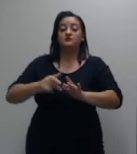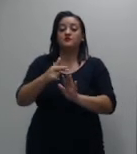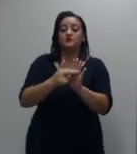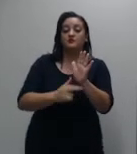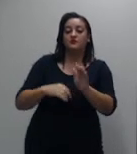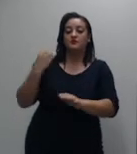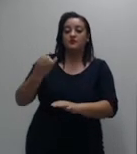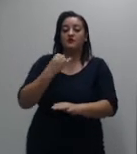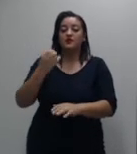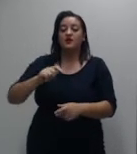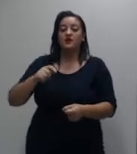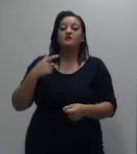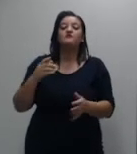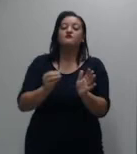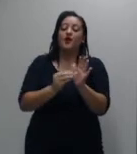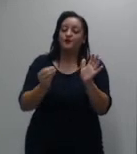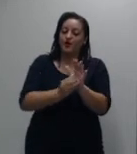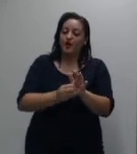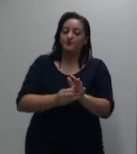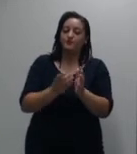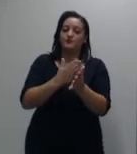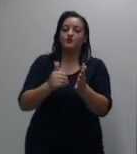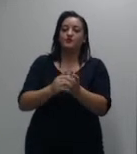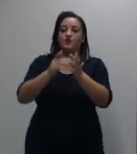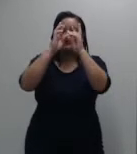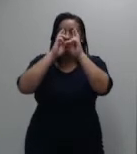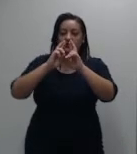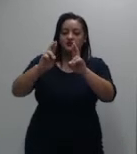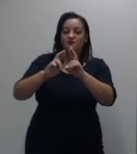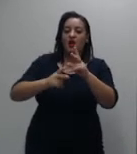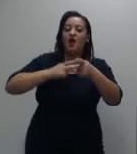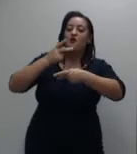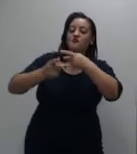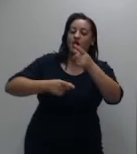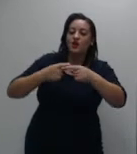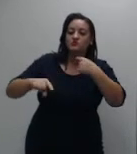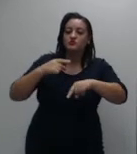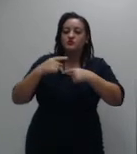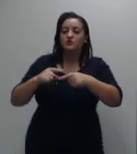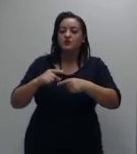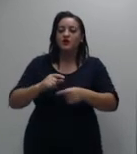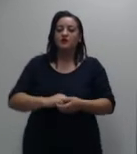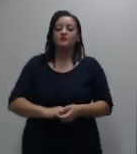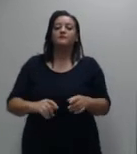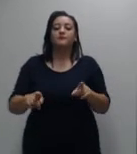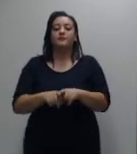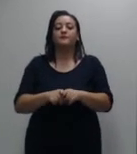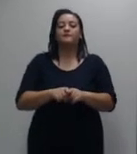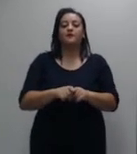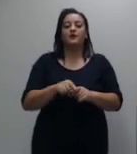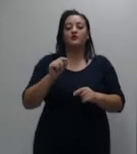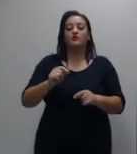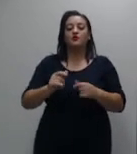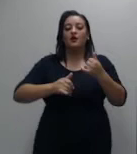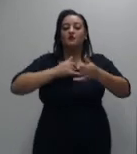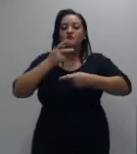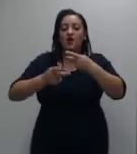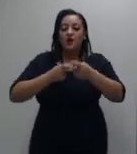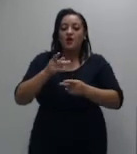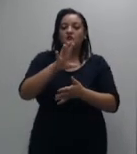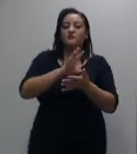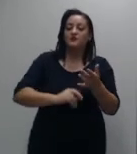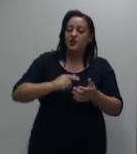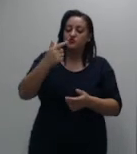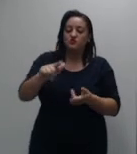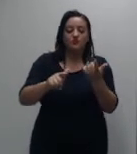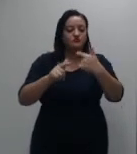não se fazer presente bebido respeito Esse foi rebatido em manifestação da linha também do que fazer parte de África frete que